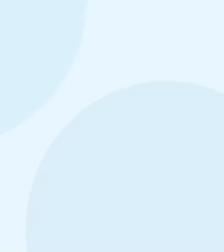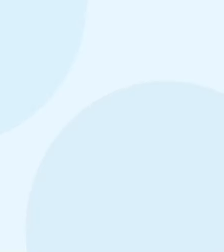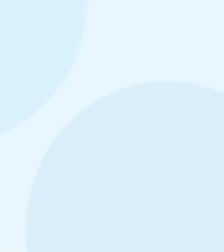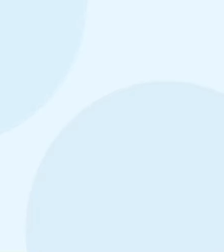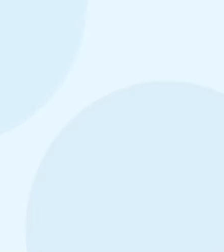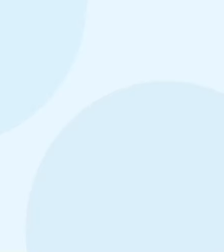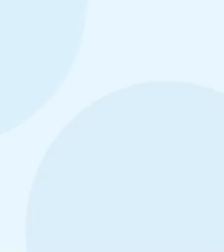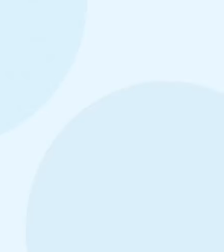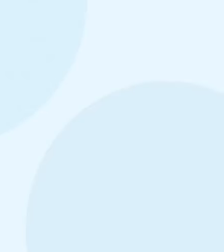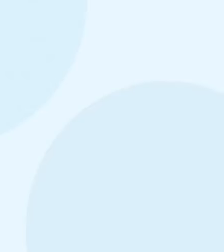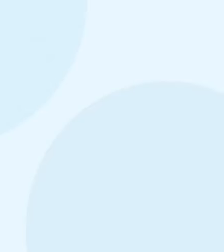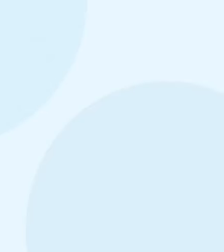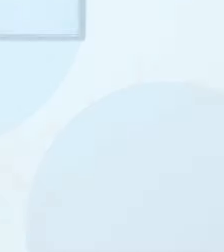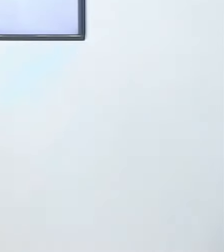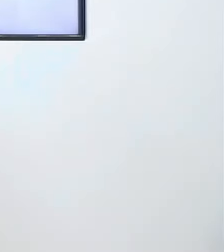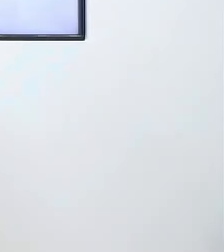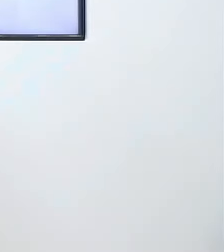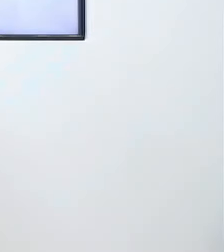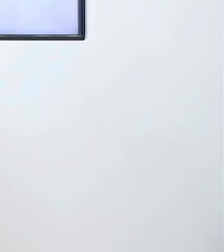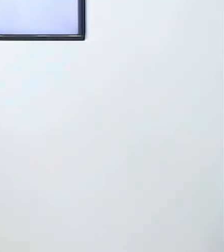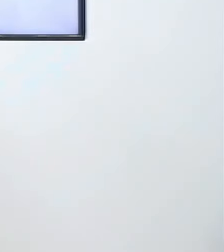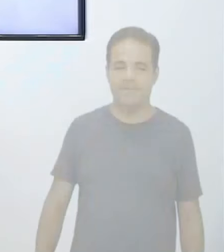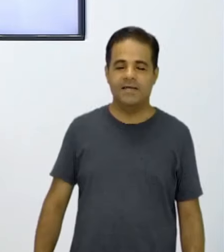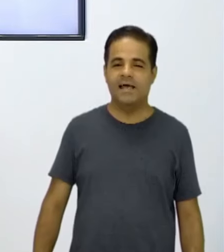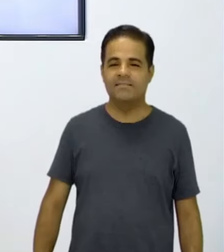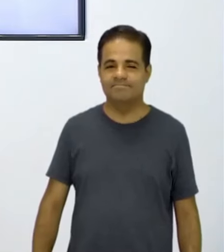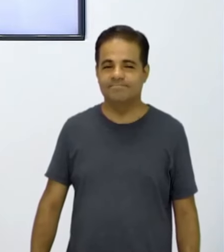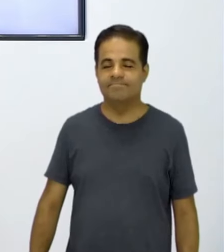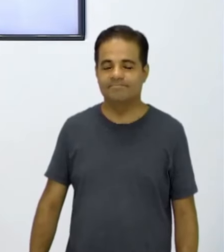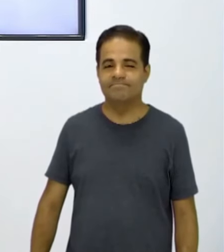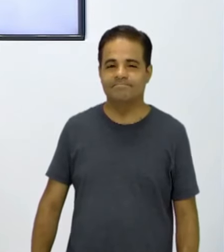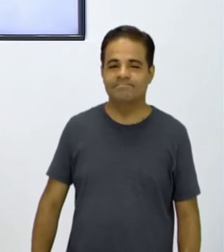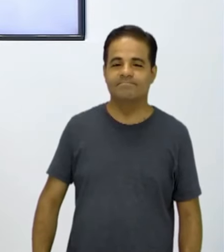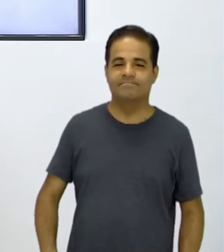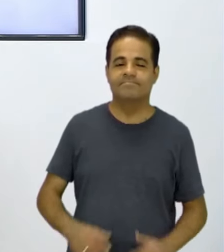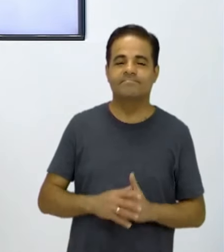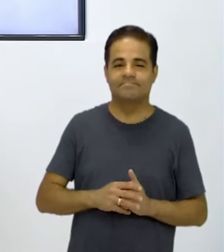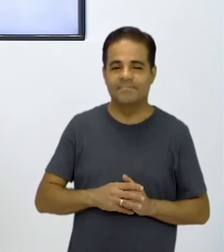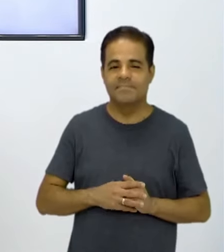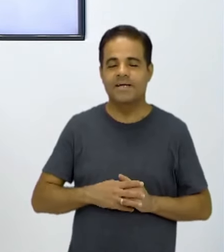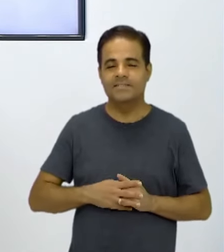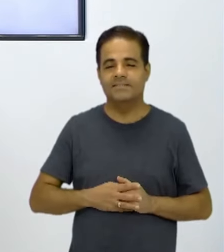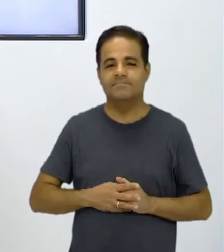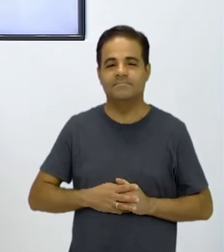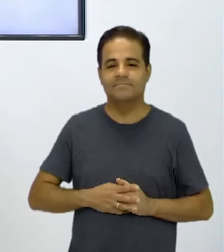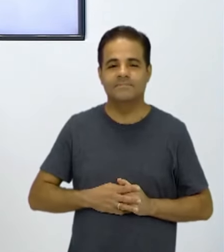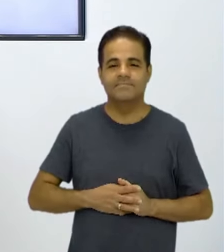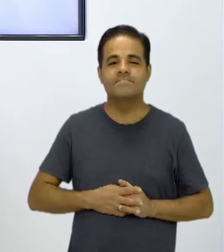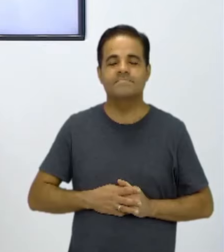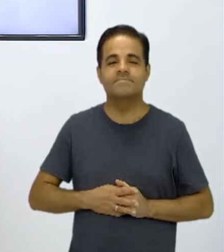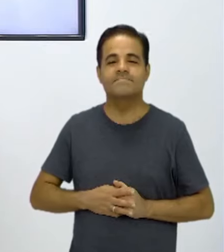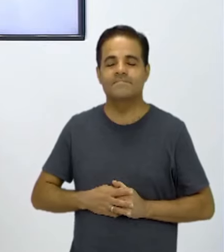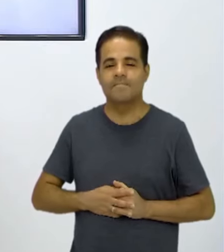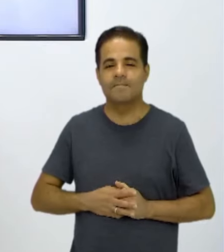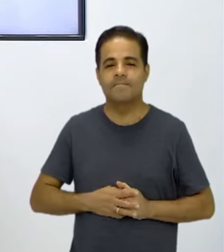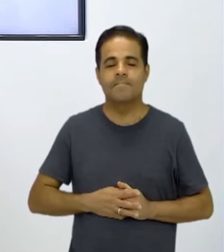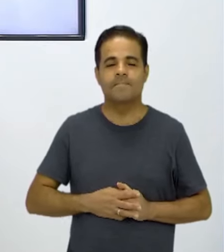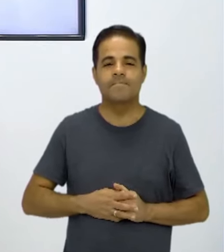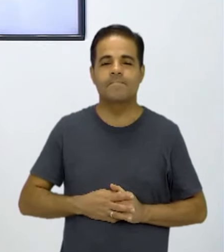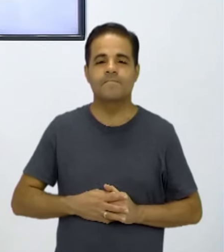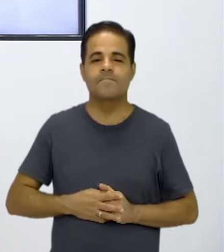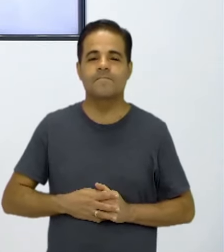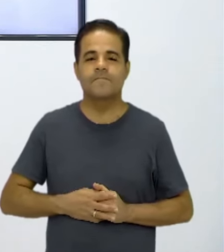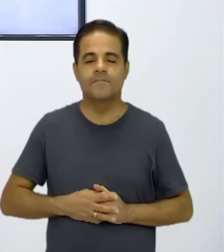E aí o all right and people said here so most and